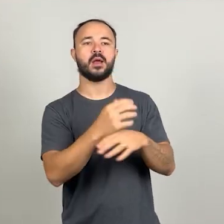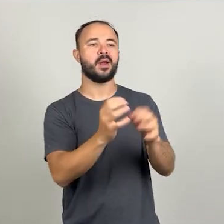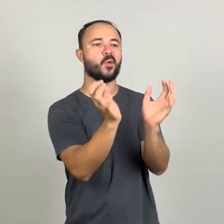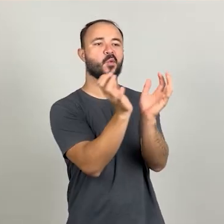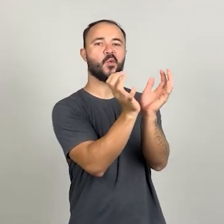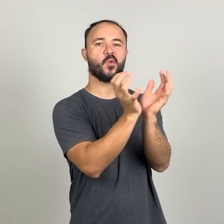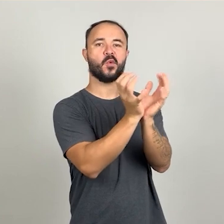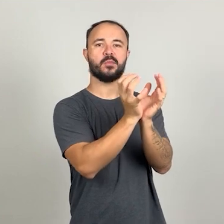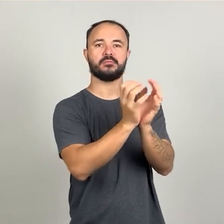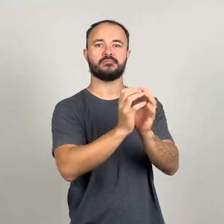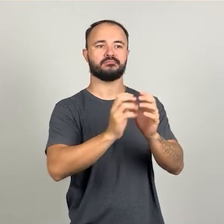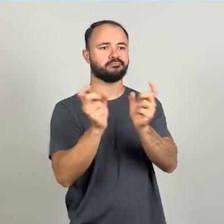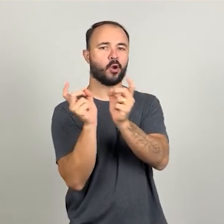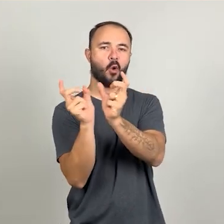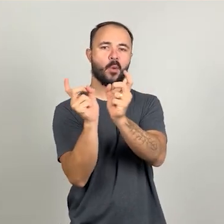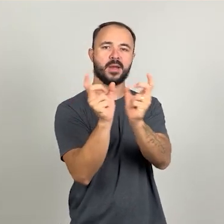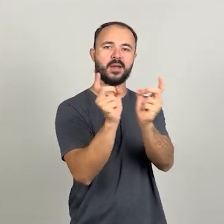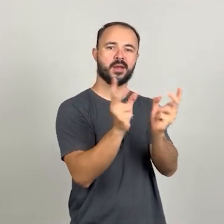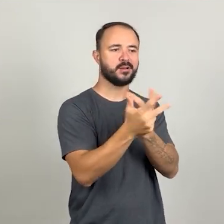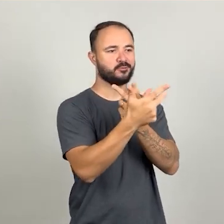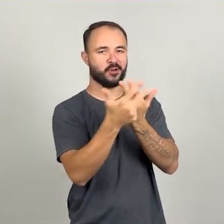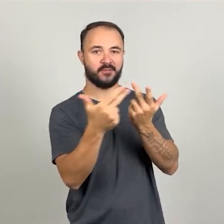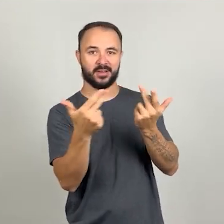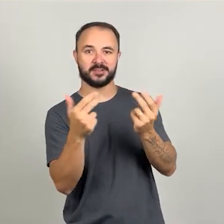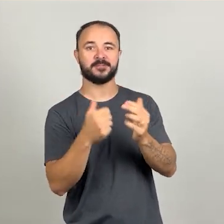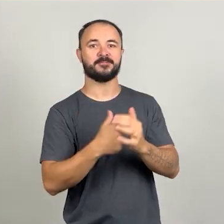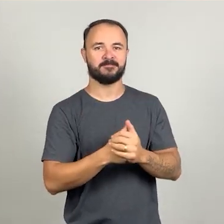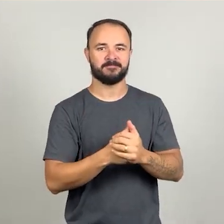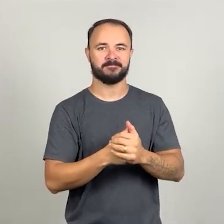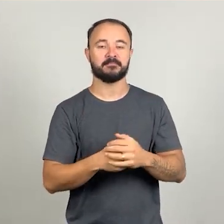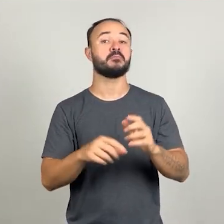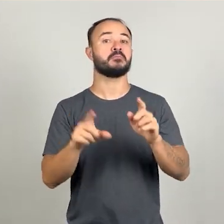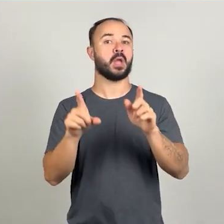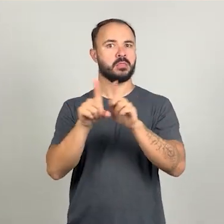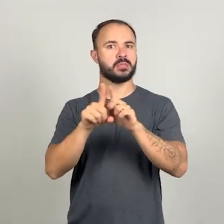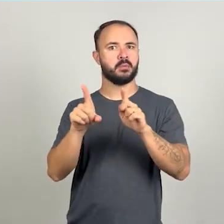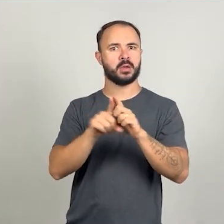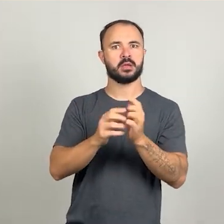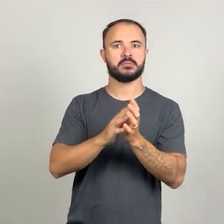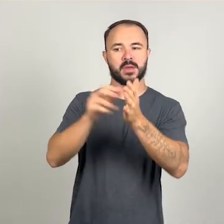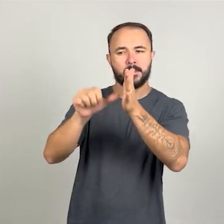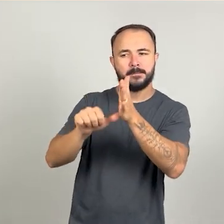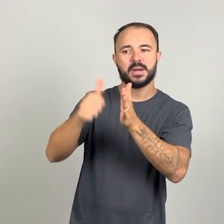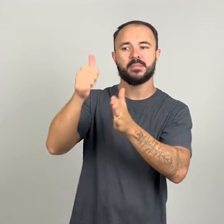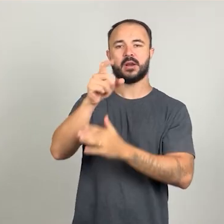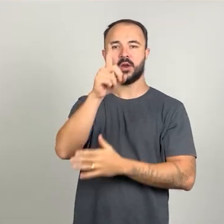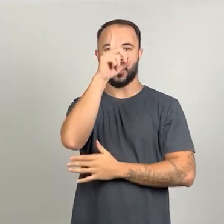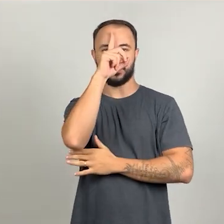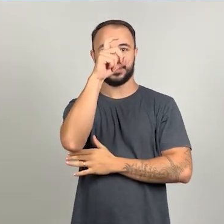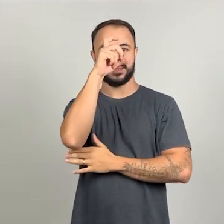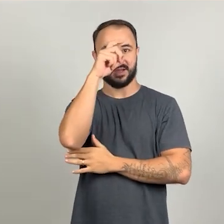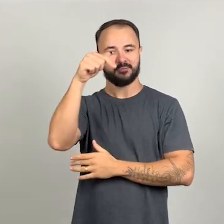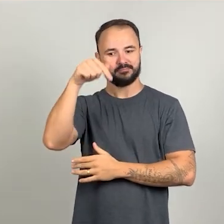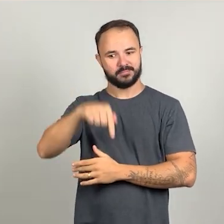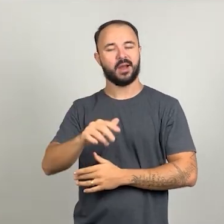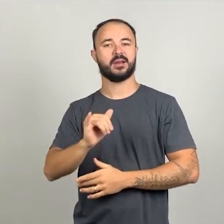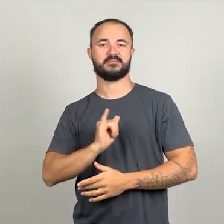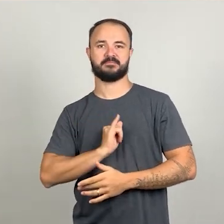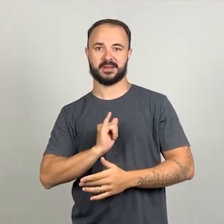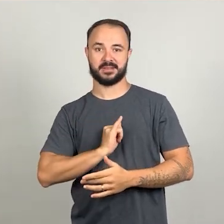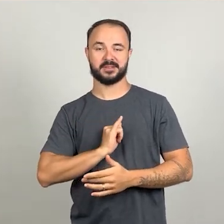de Imperatriz. E aconteceu também a fundação de um dos primeiros hospitais da nossa